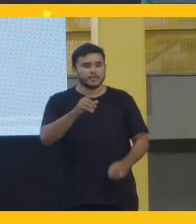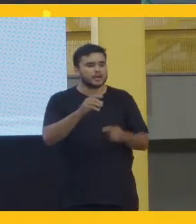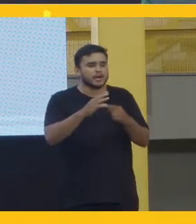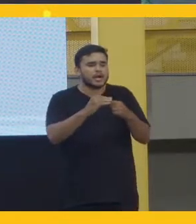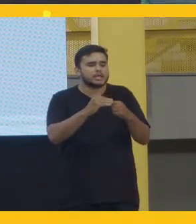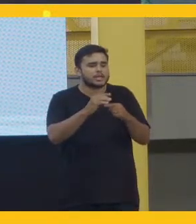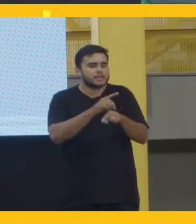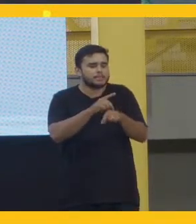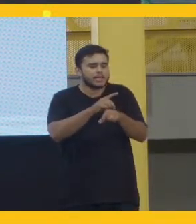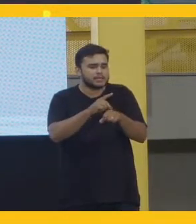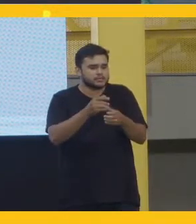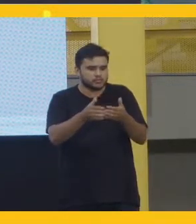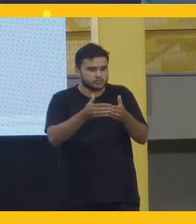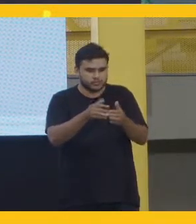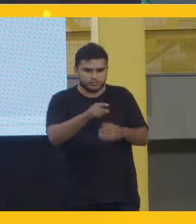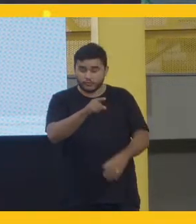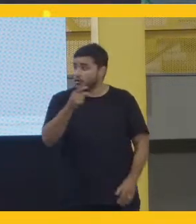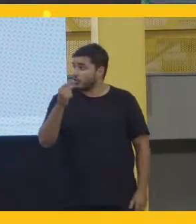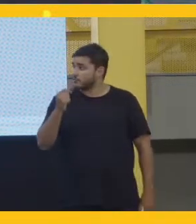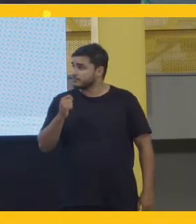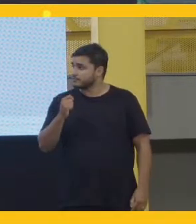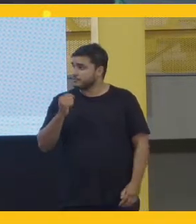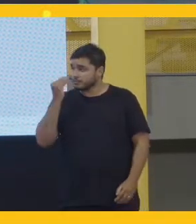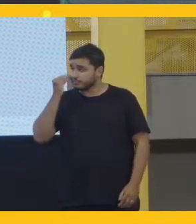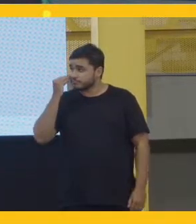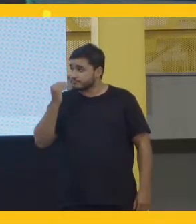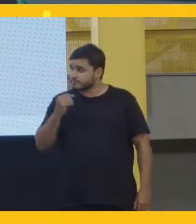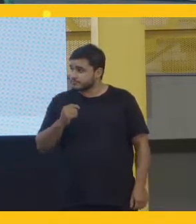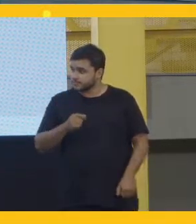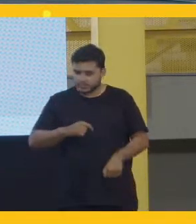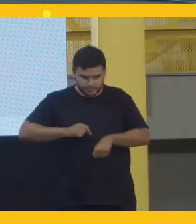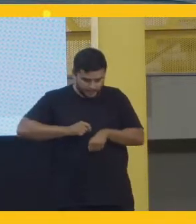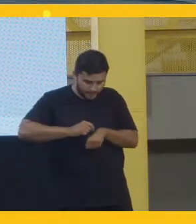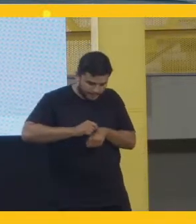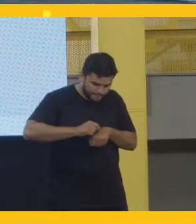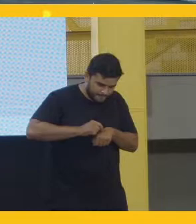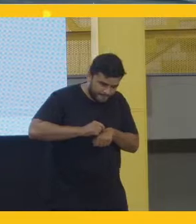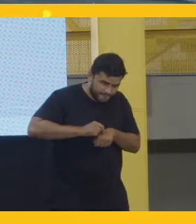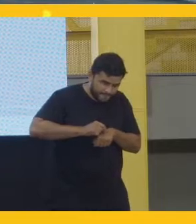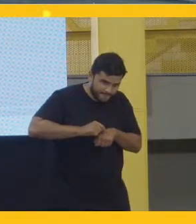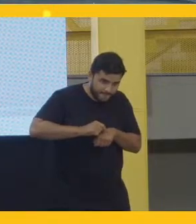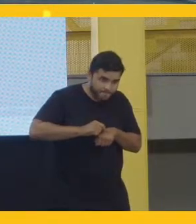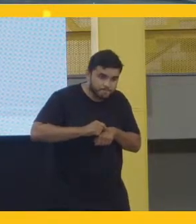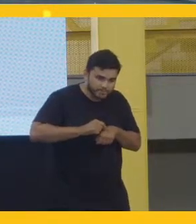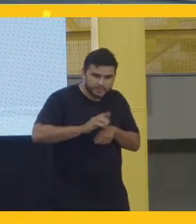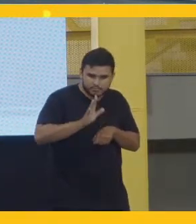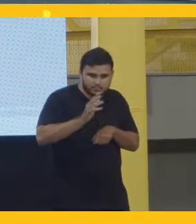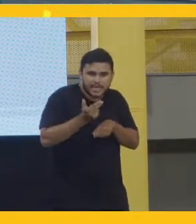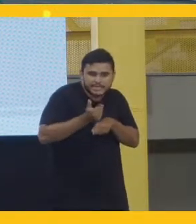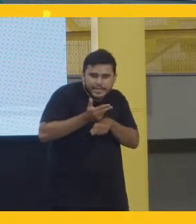você estiver disposto a sentir dor, você vai fazer o seguinte. Você vai pintar uma bolinha preta na mão.